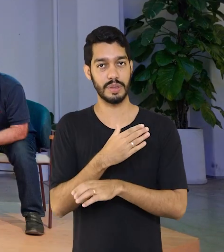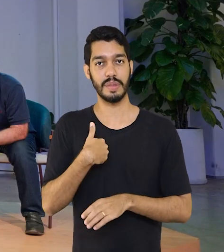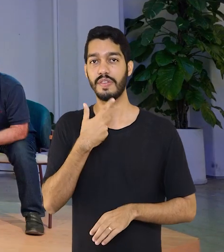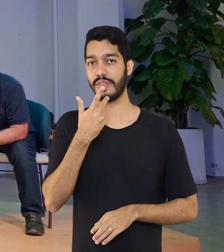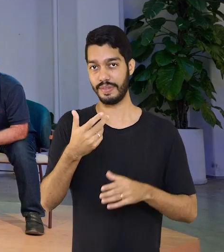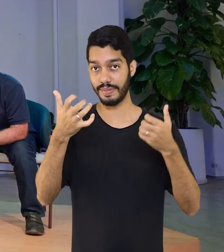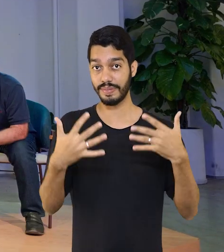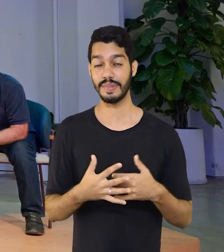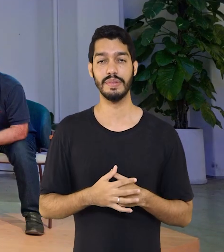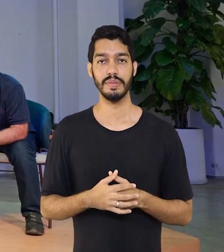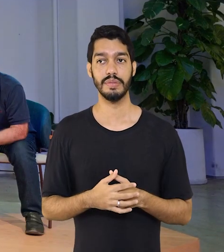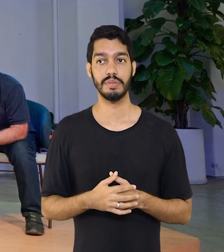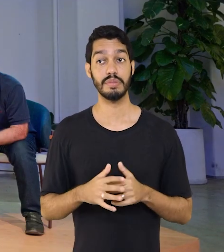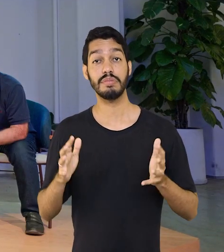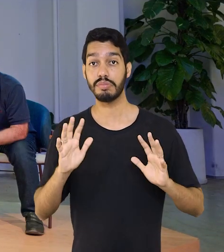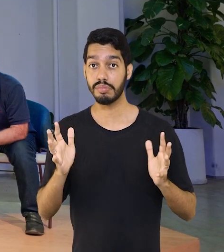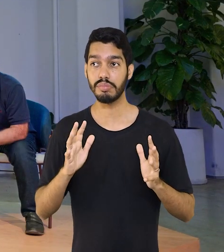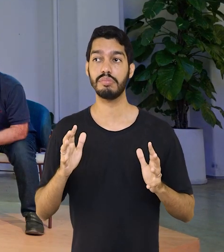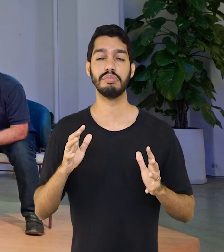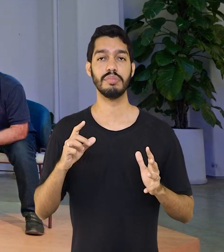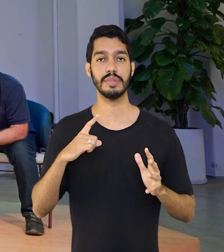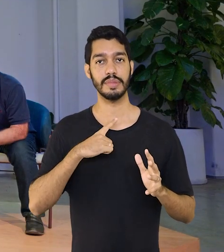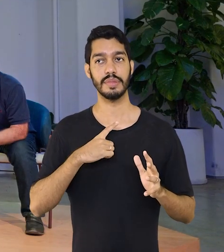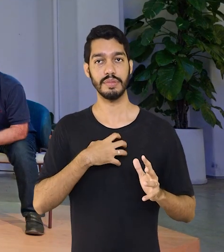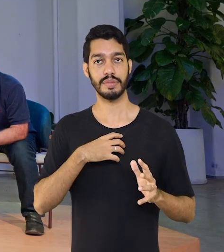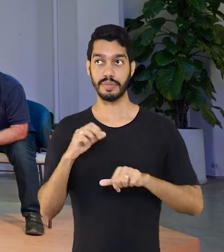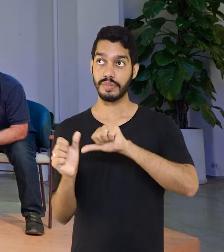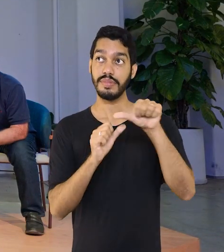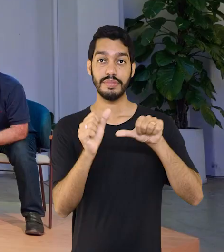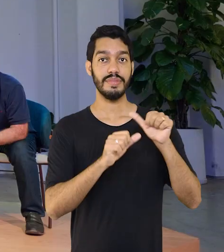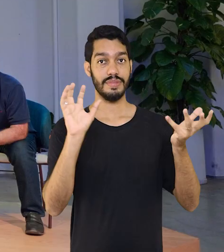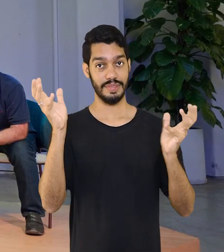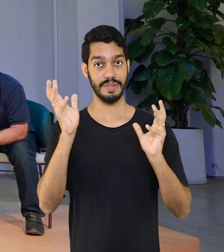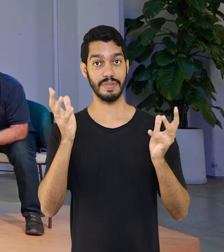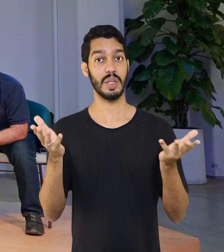minha fala, basicamente aproveitar essa discussão sobre